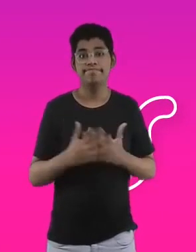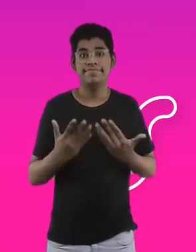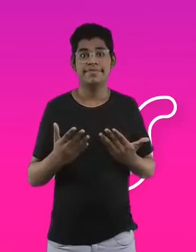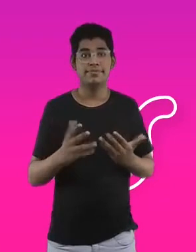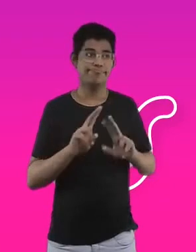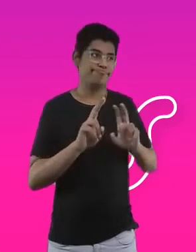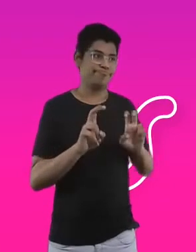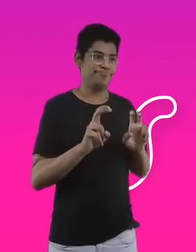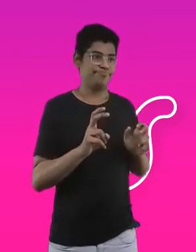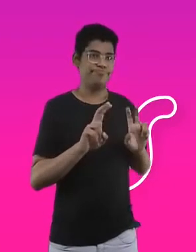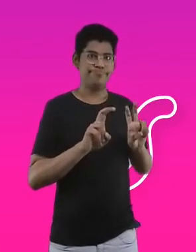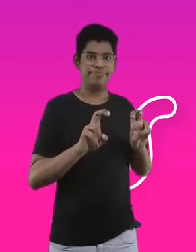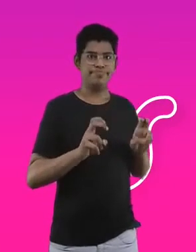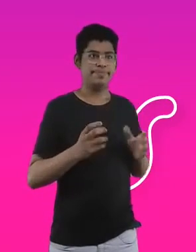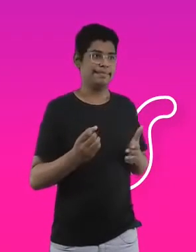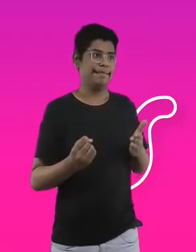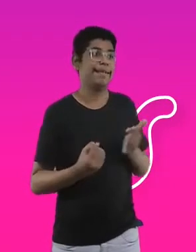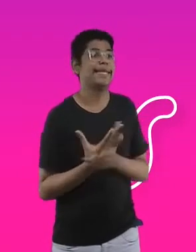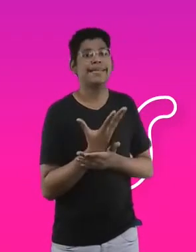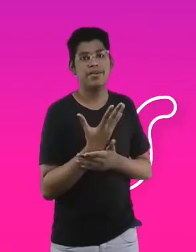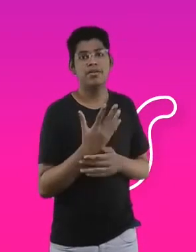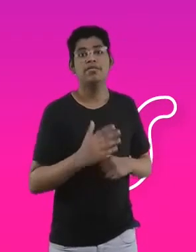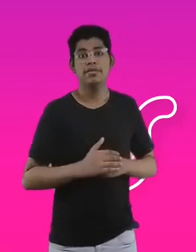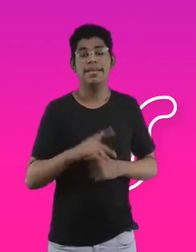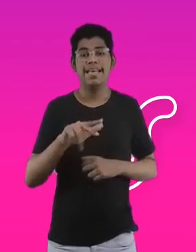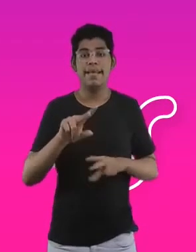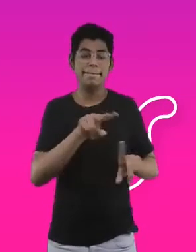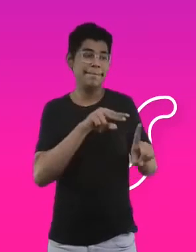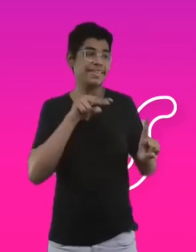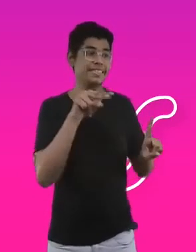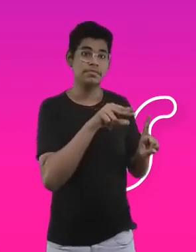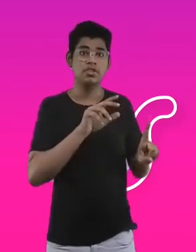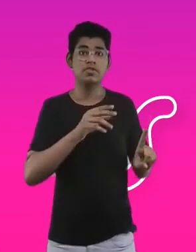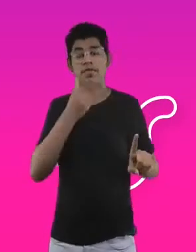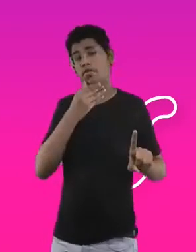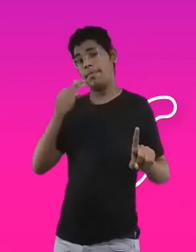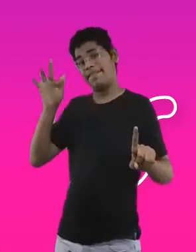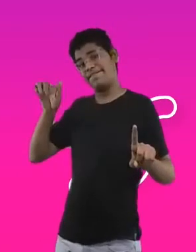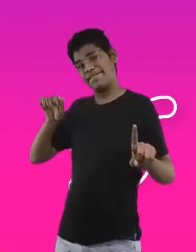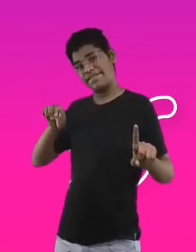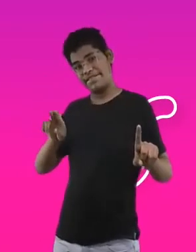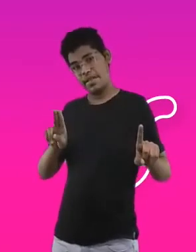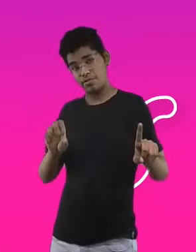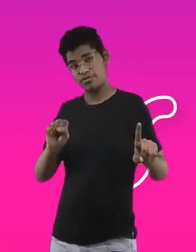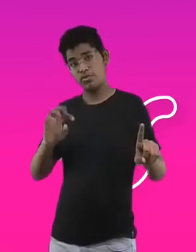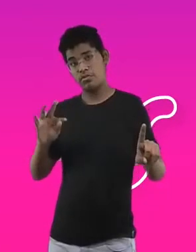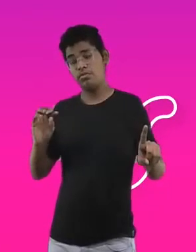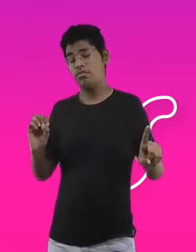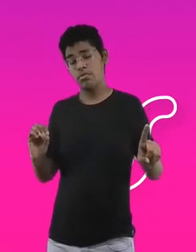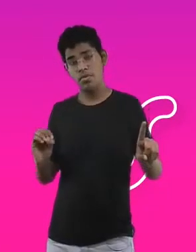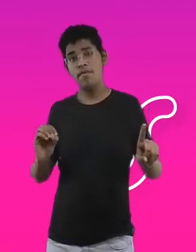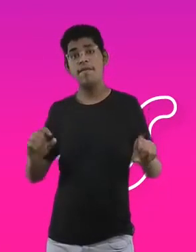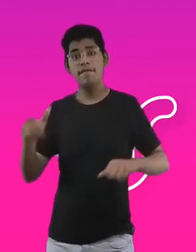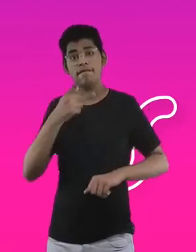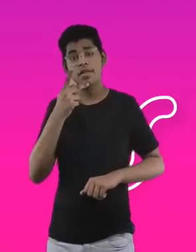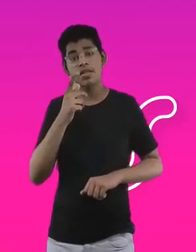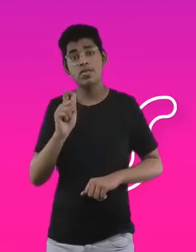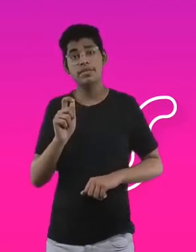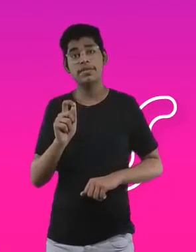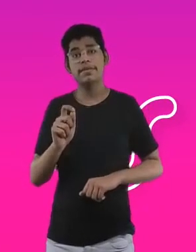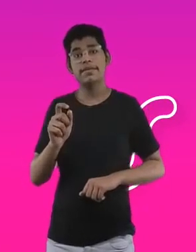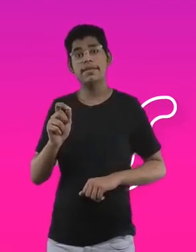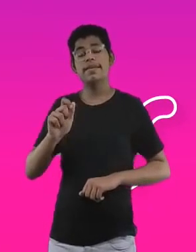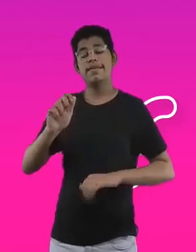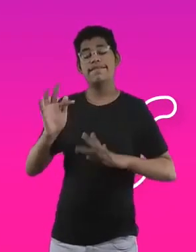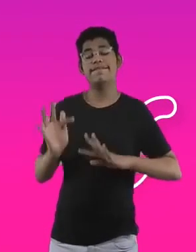que cunhou, ele vai muito por essa perspectiva que o Fausto acabou de falar, que é o futurismo, né? E aí o